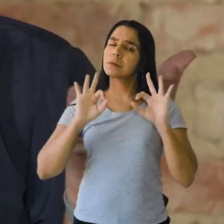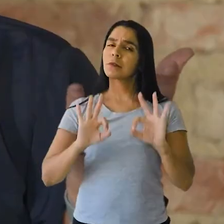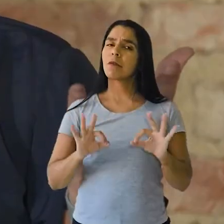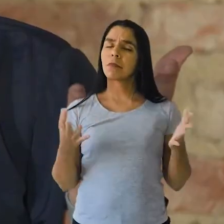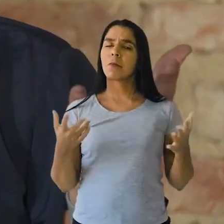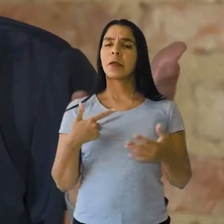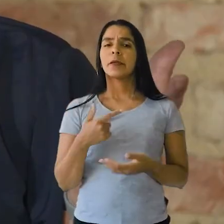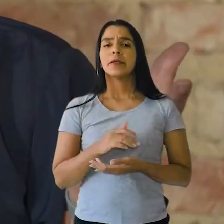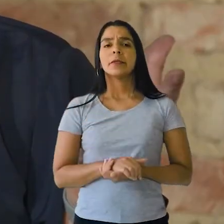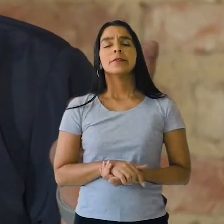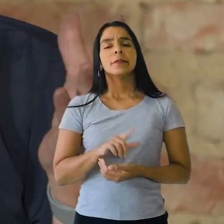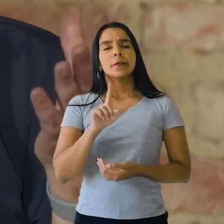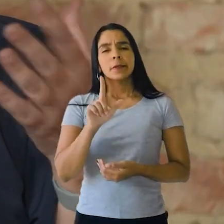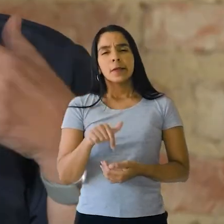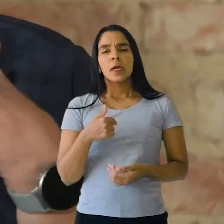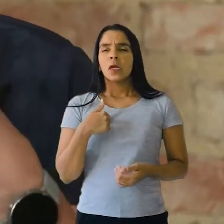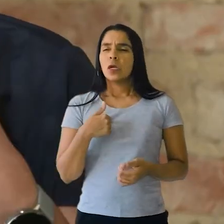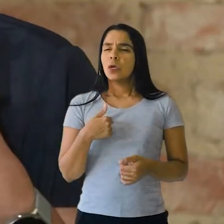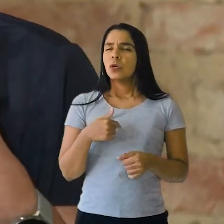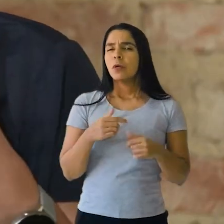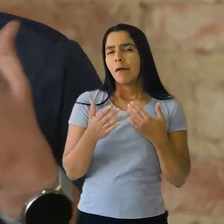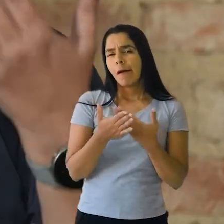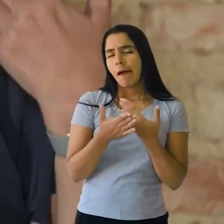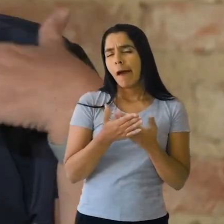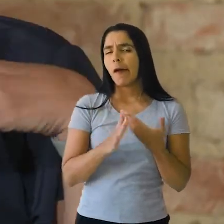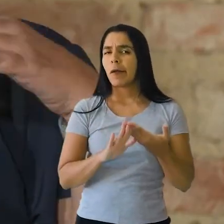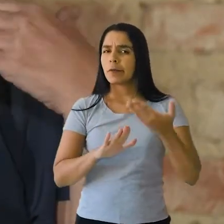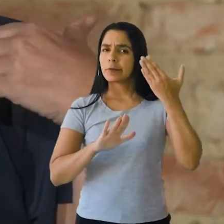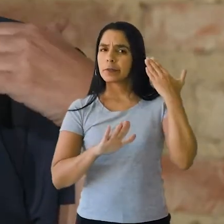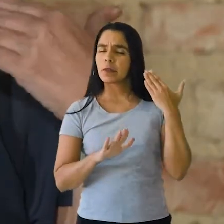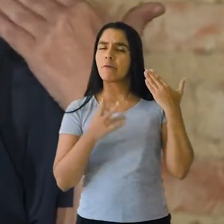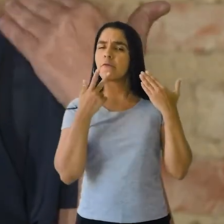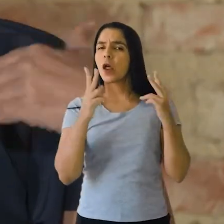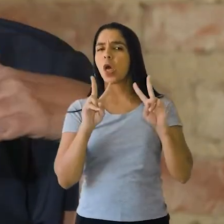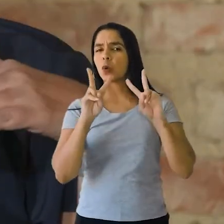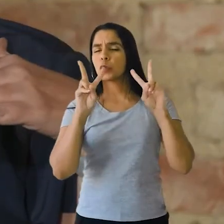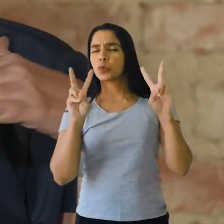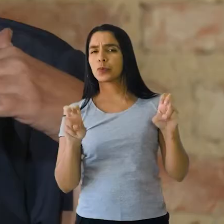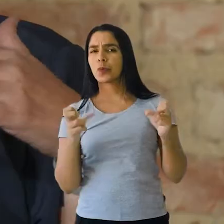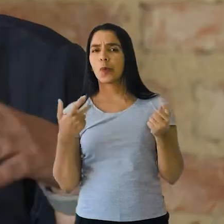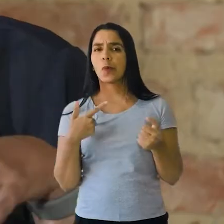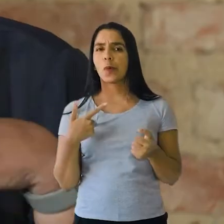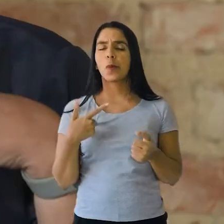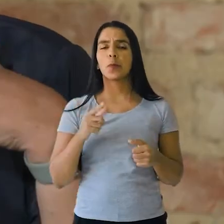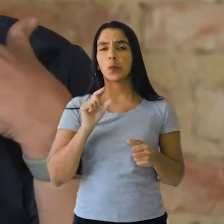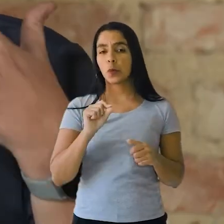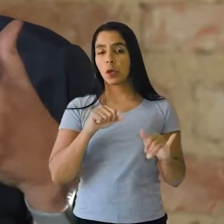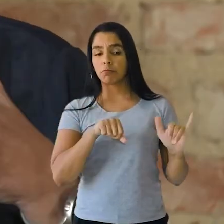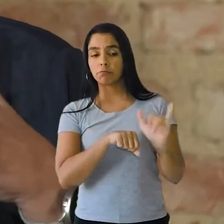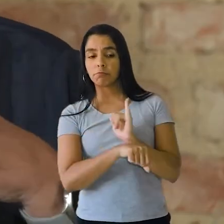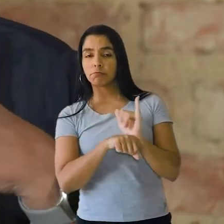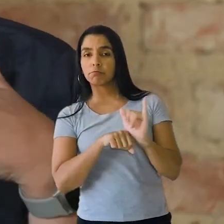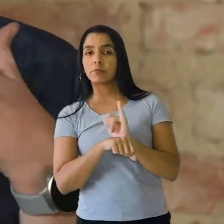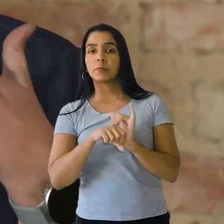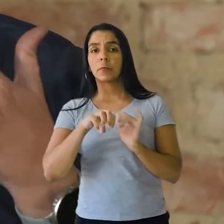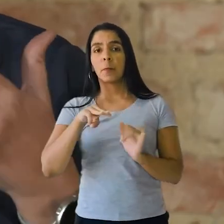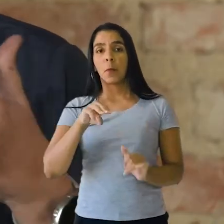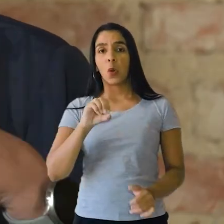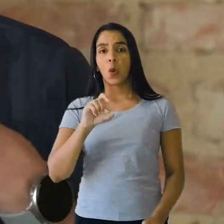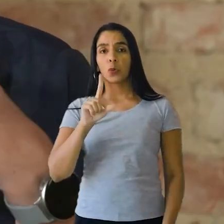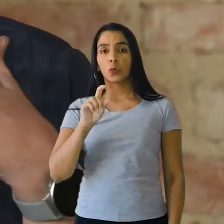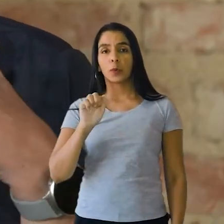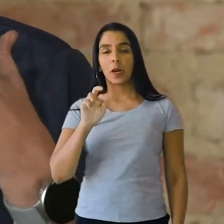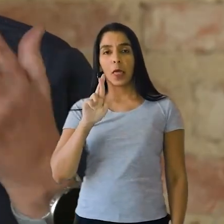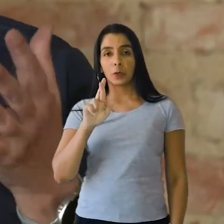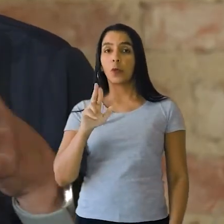essa variação climática certamente foi objeto de aulas anteriores que trataram sobre